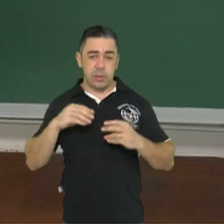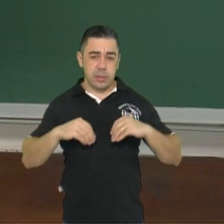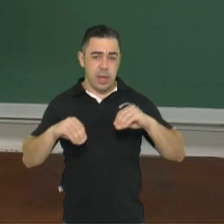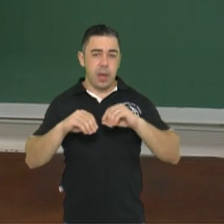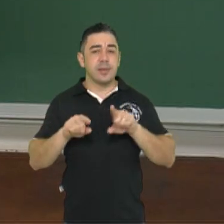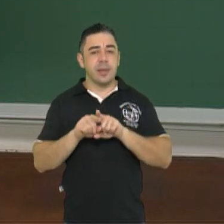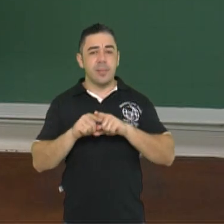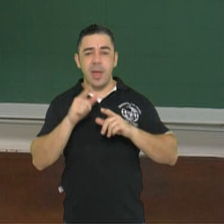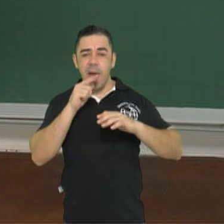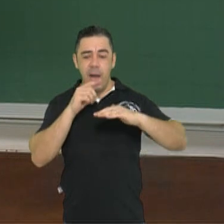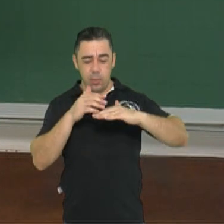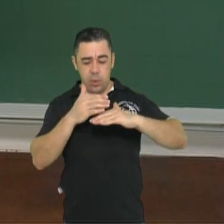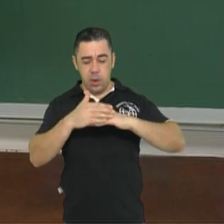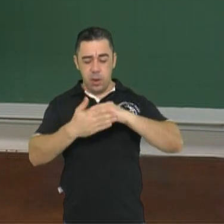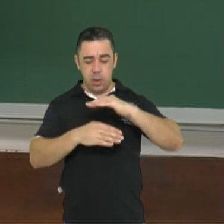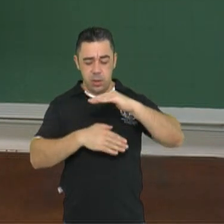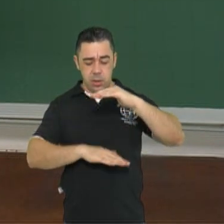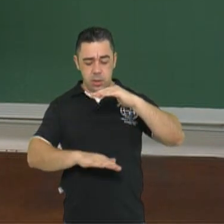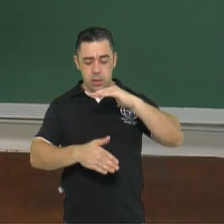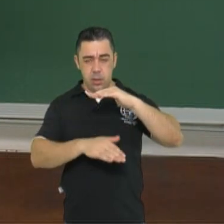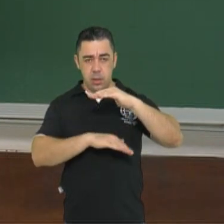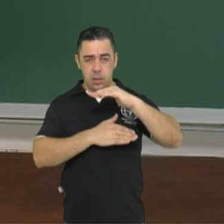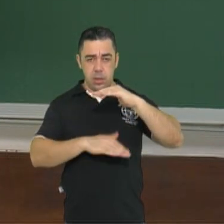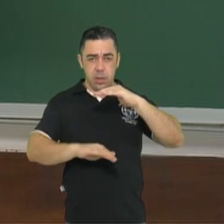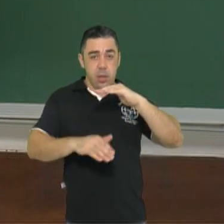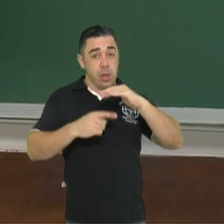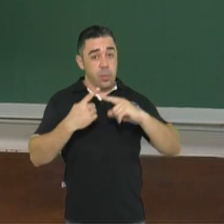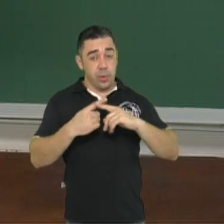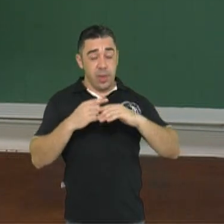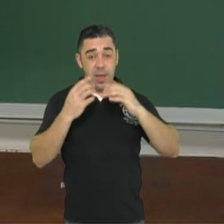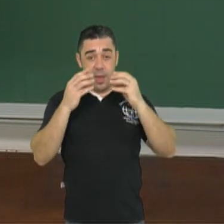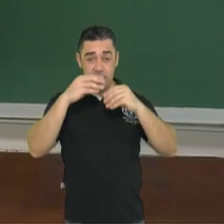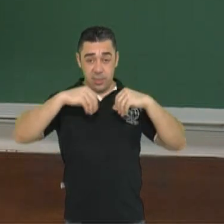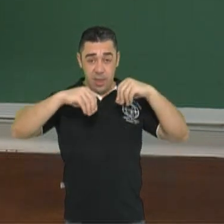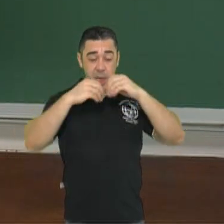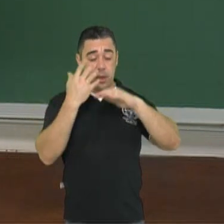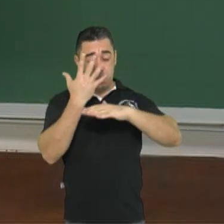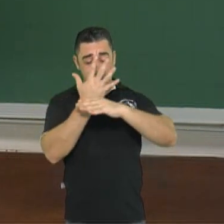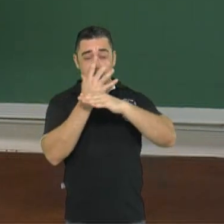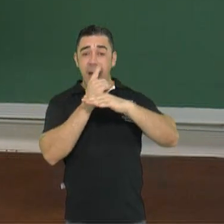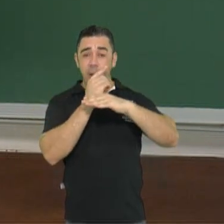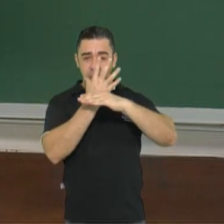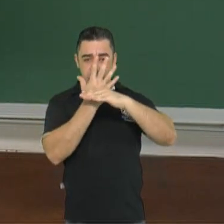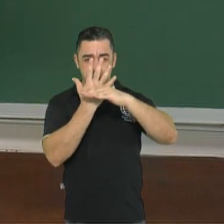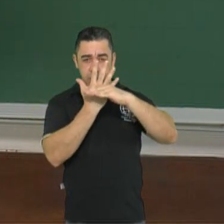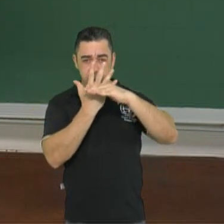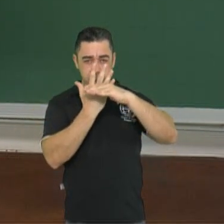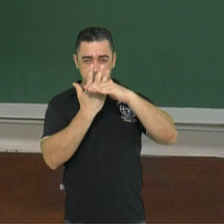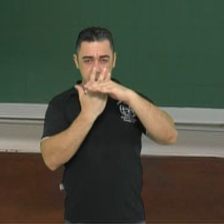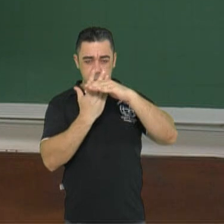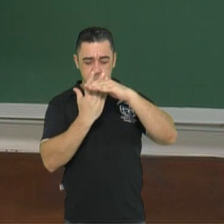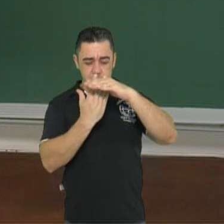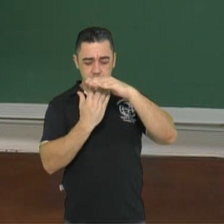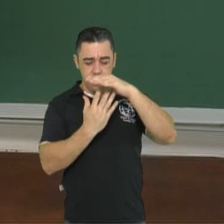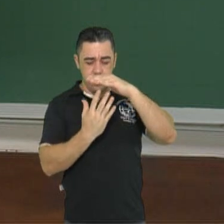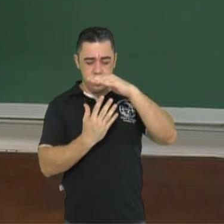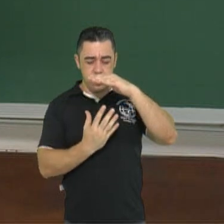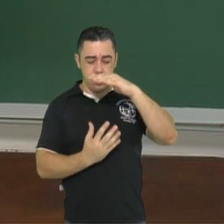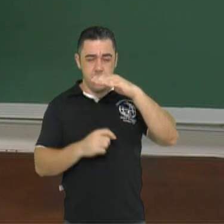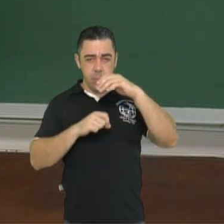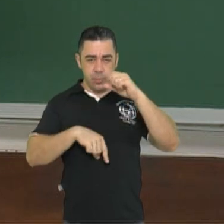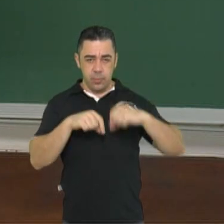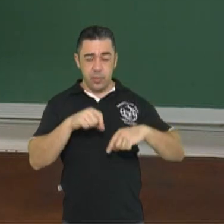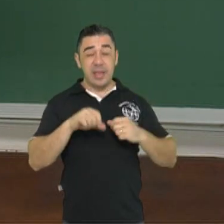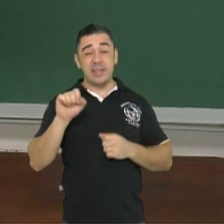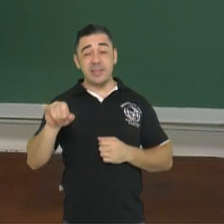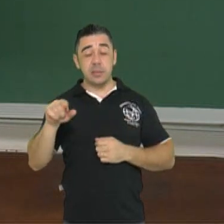lençol freático. O solo ele funciona como um filtro para a água, né? A água vai se infiltrando nele e vai sendo filtrada. E aqui, no caso, o chorume